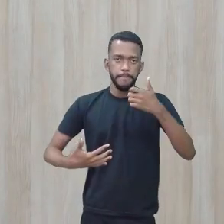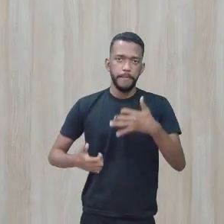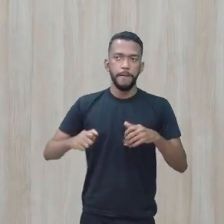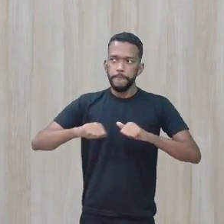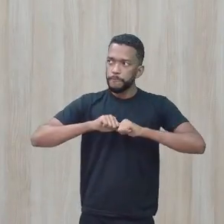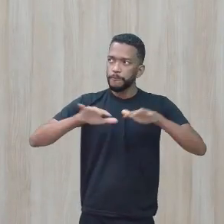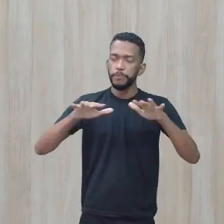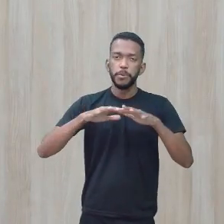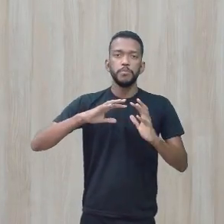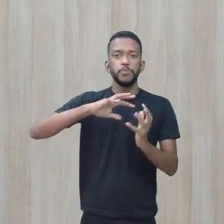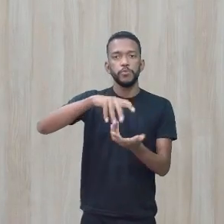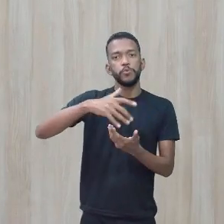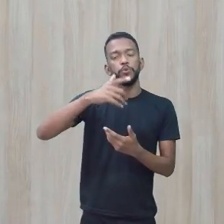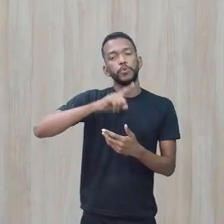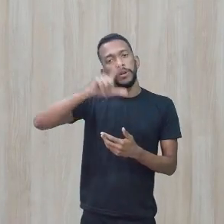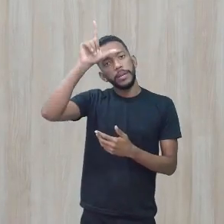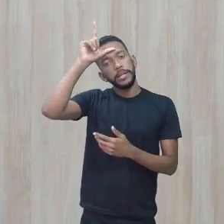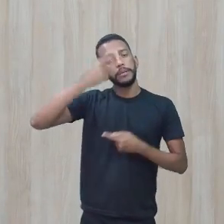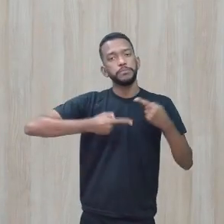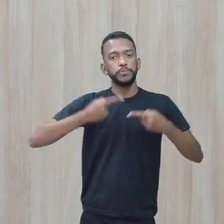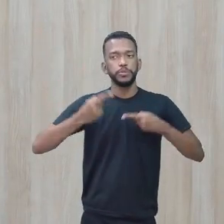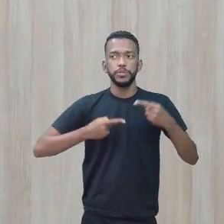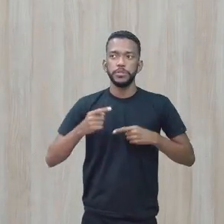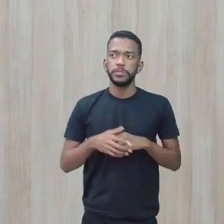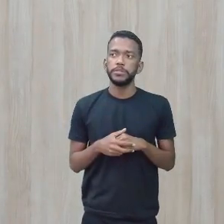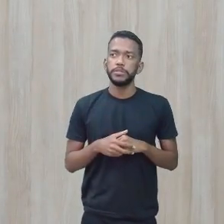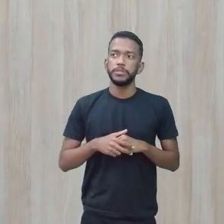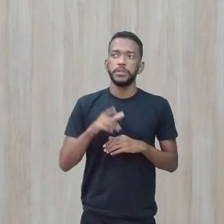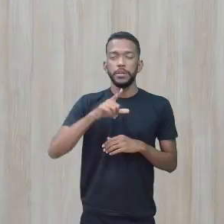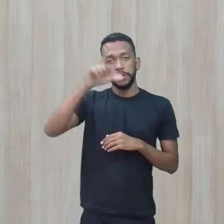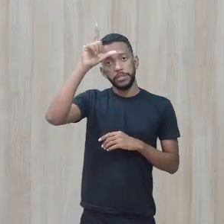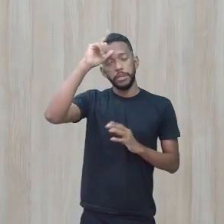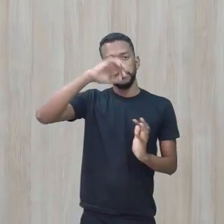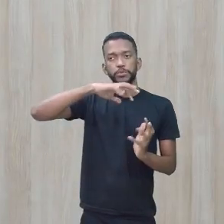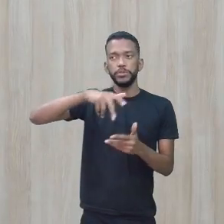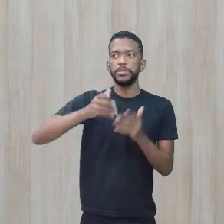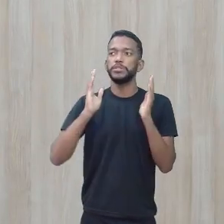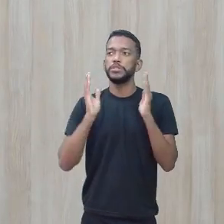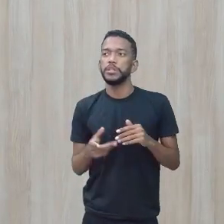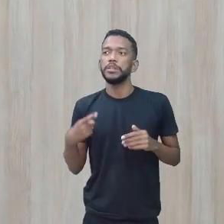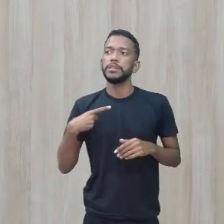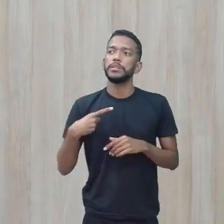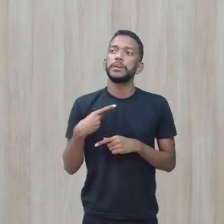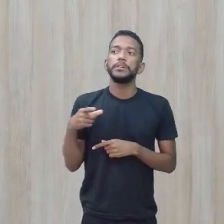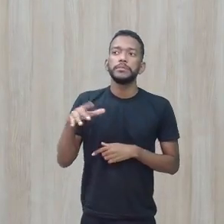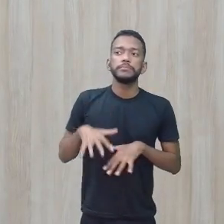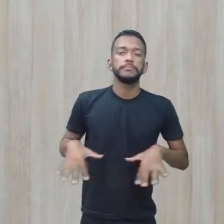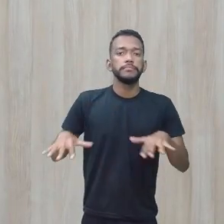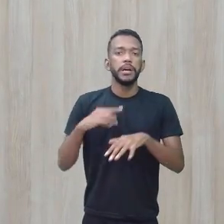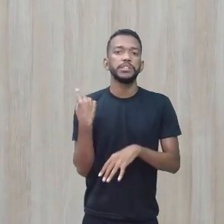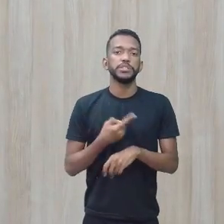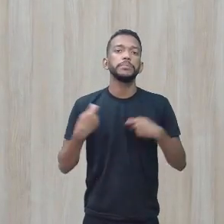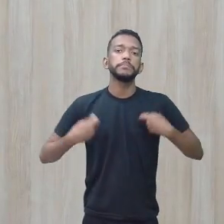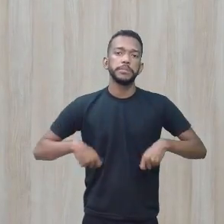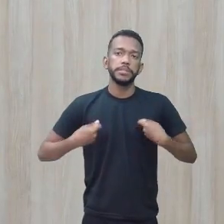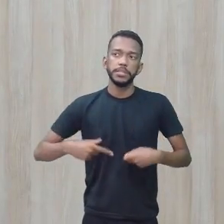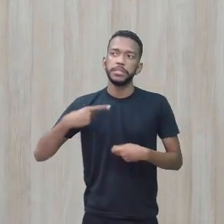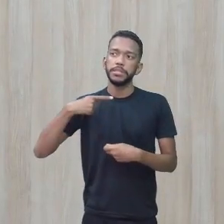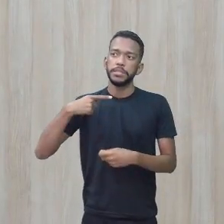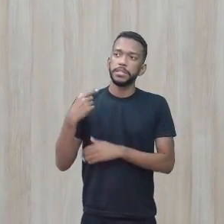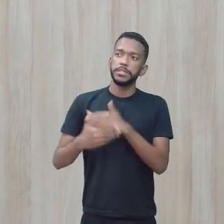o mundo, para os líderes políticos, para os líderes mundiais, que a gente precisa ter